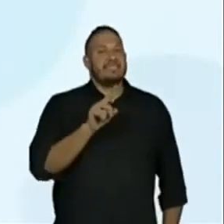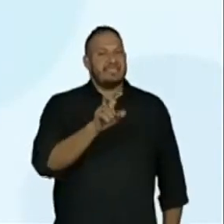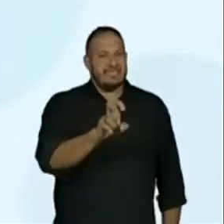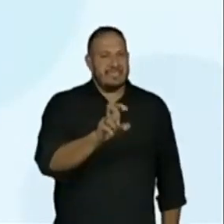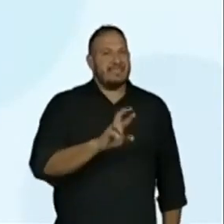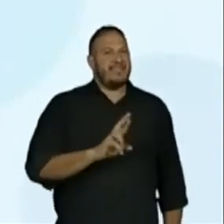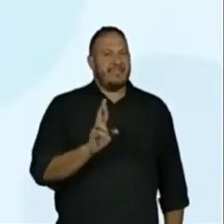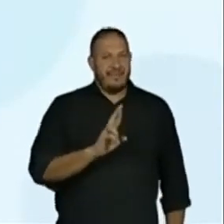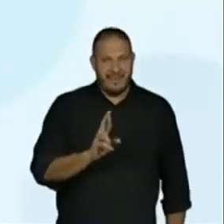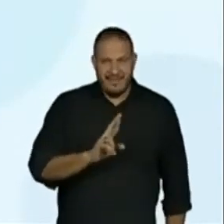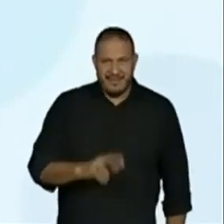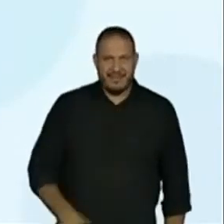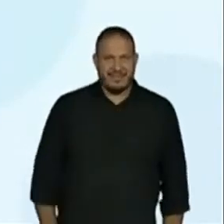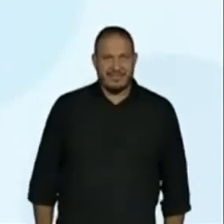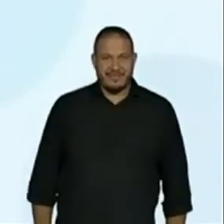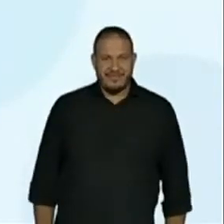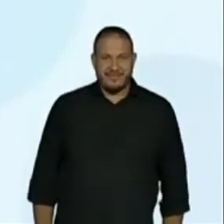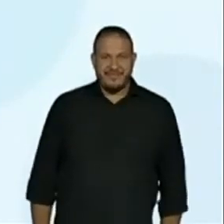R$15